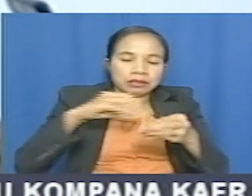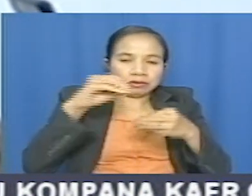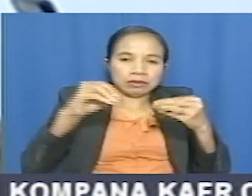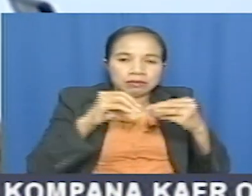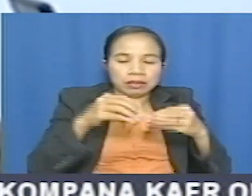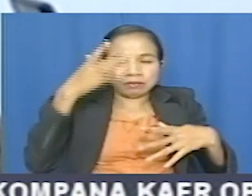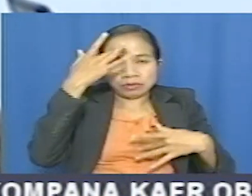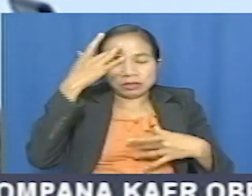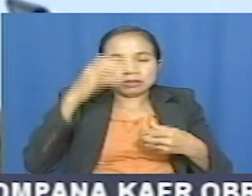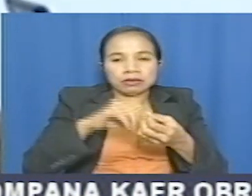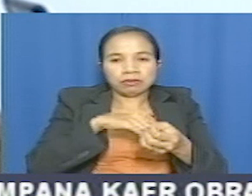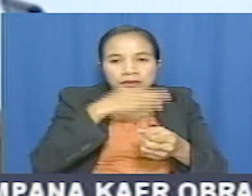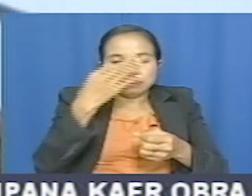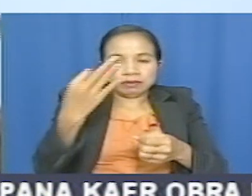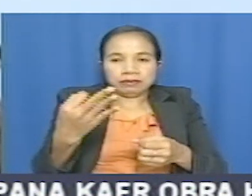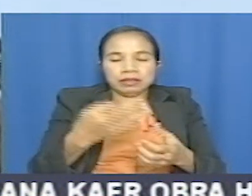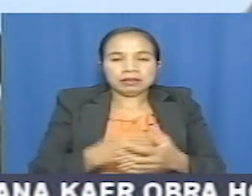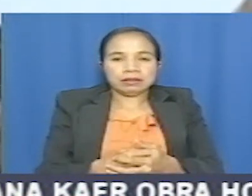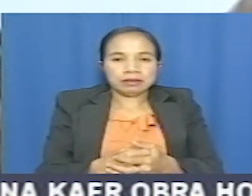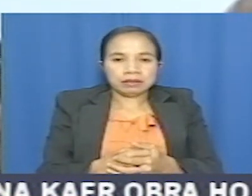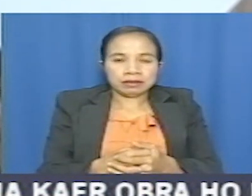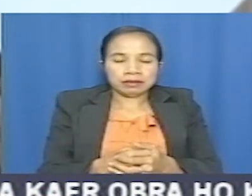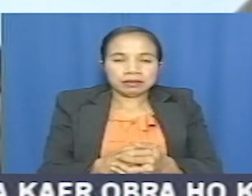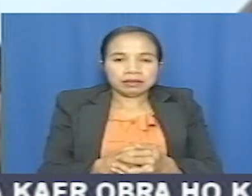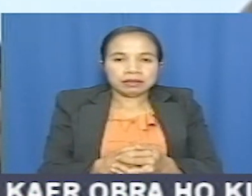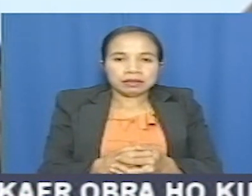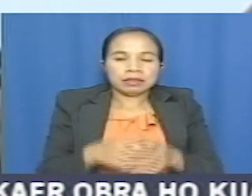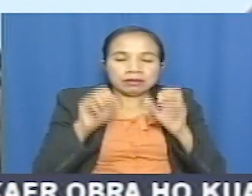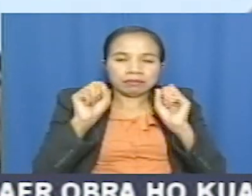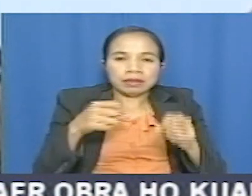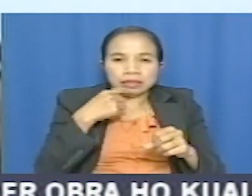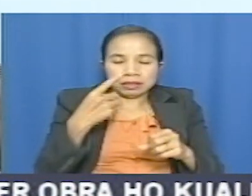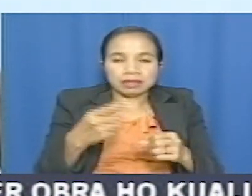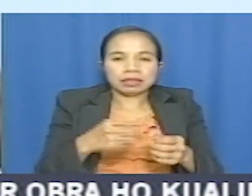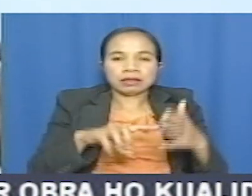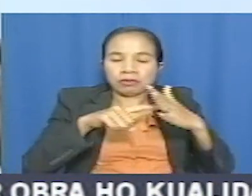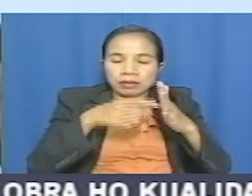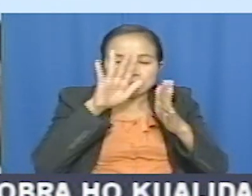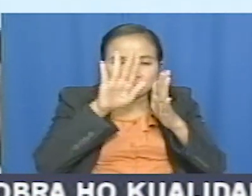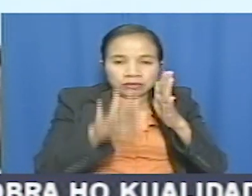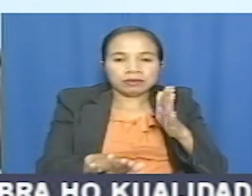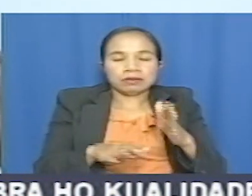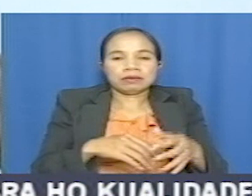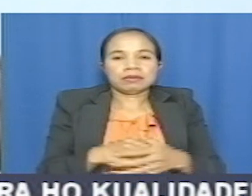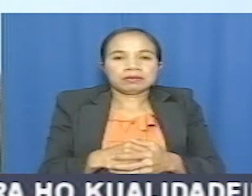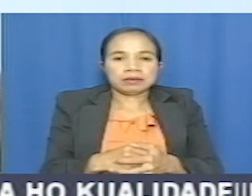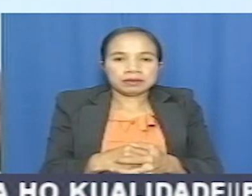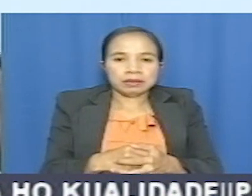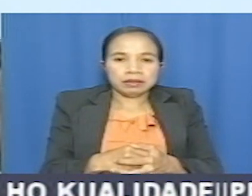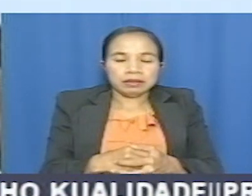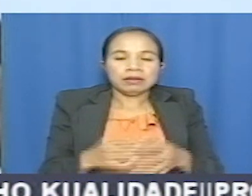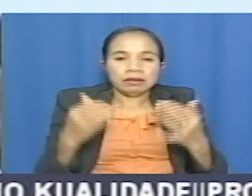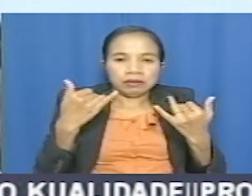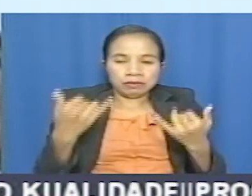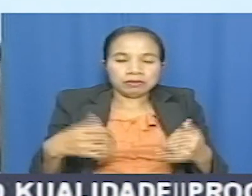moras Covid nia nene e nia oscilação nene e tabela de hankata começa tudo. Começa tudo e o